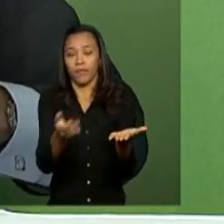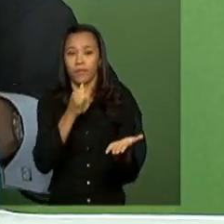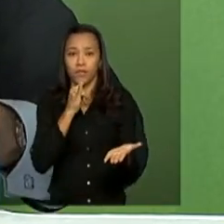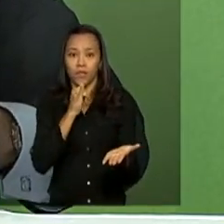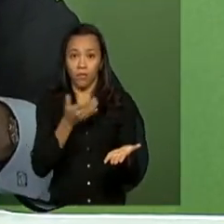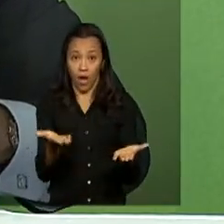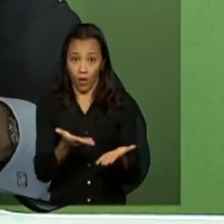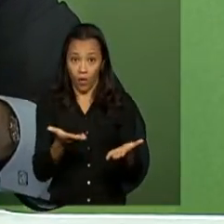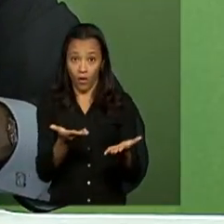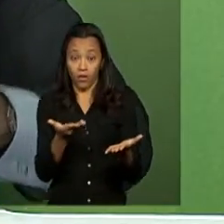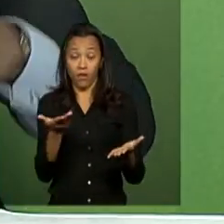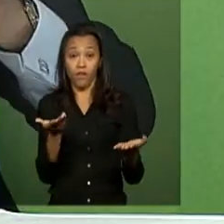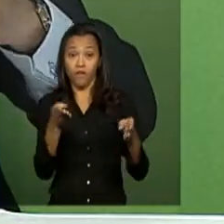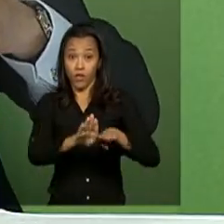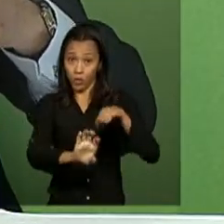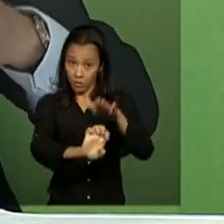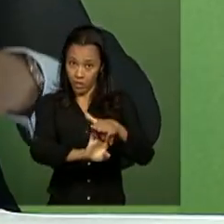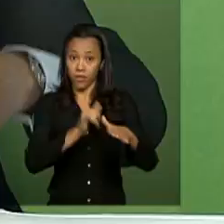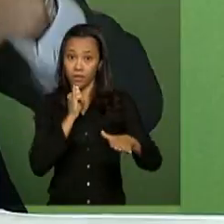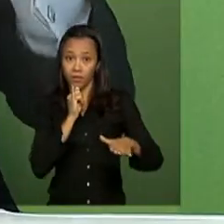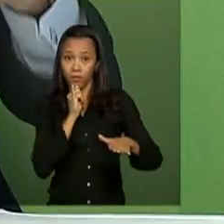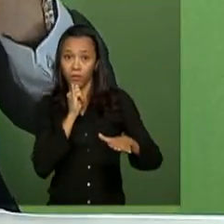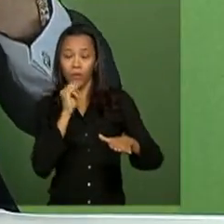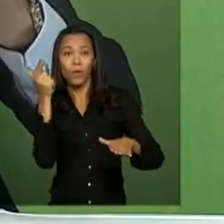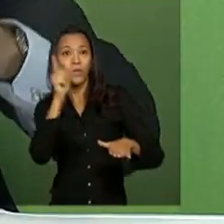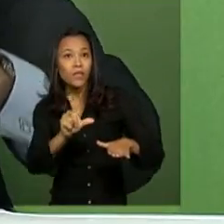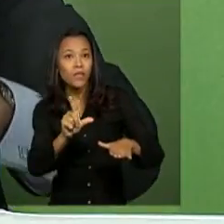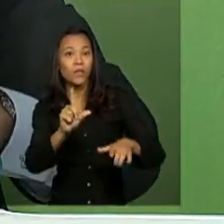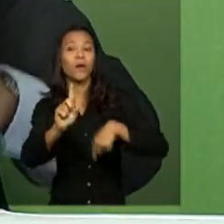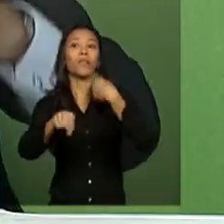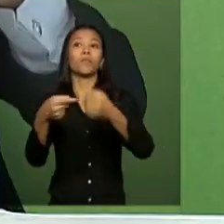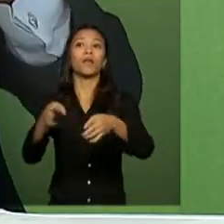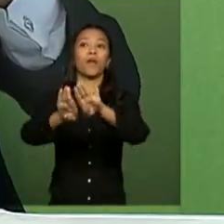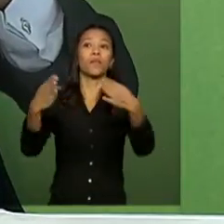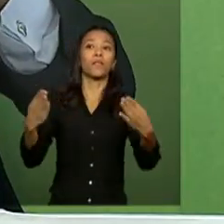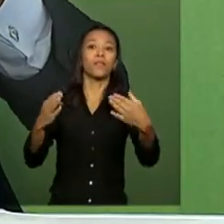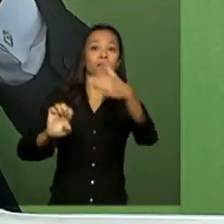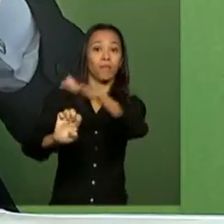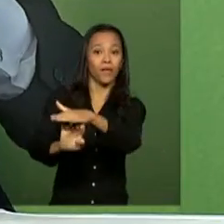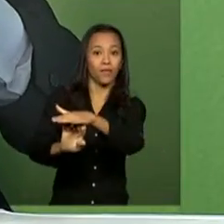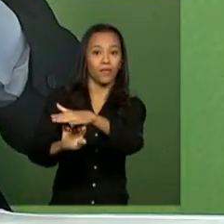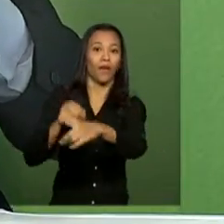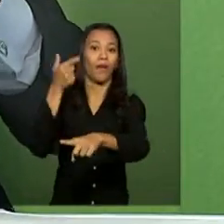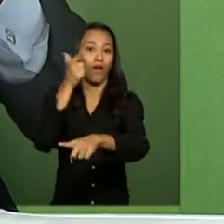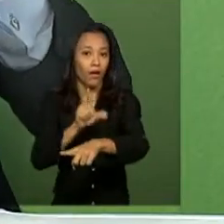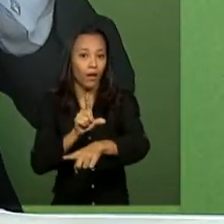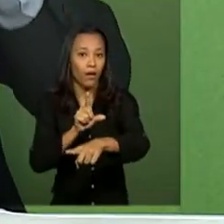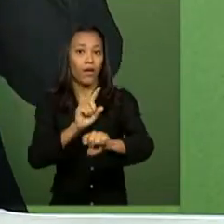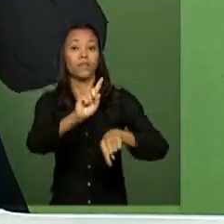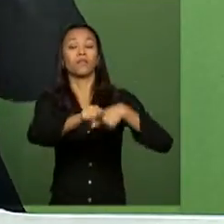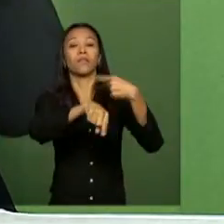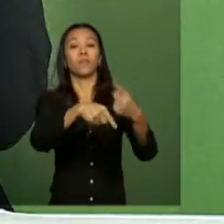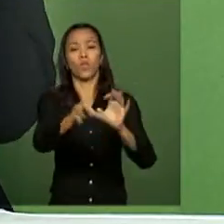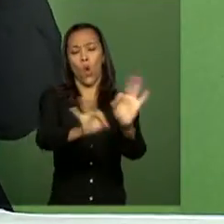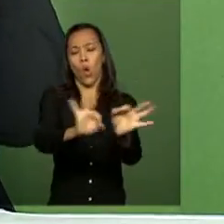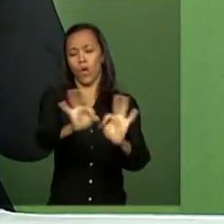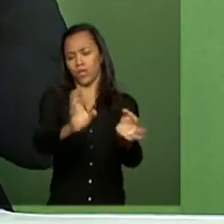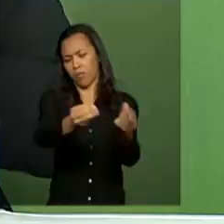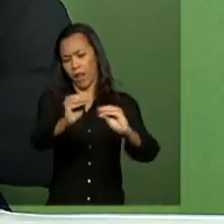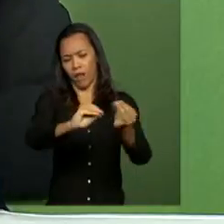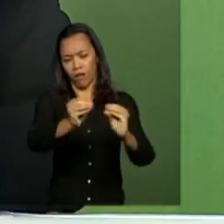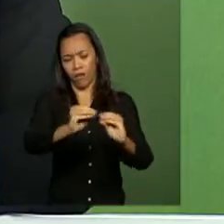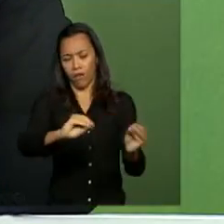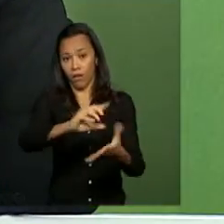vitória do fechamento da empresa vamos ver a vitória a abertura de empresas vamos à vitória da unificação do cadastro então nós vamos